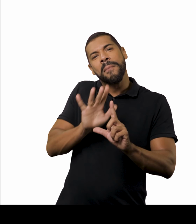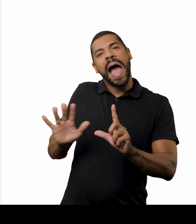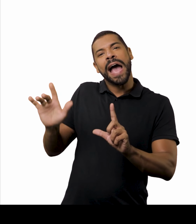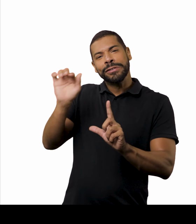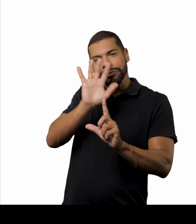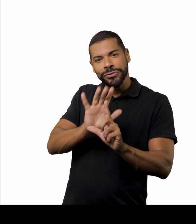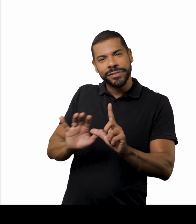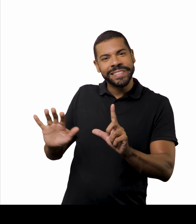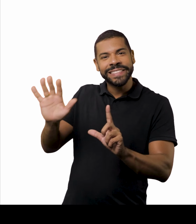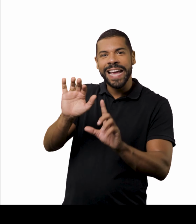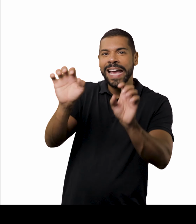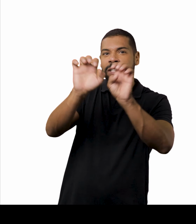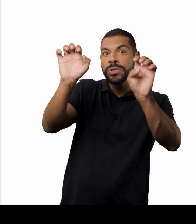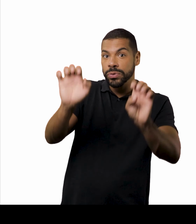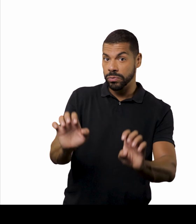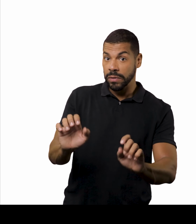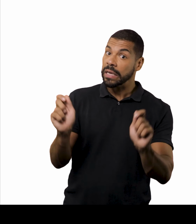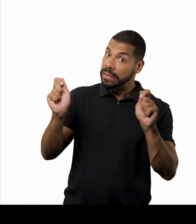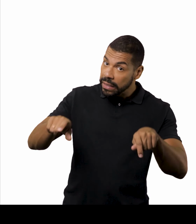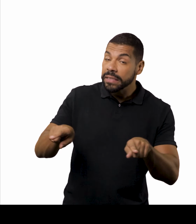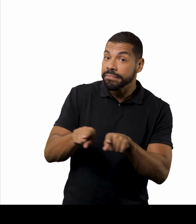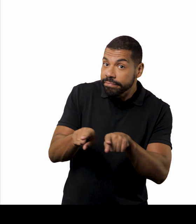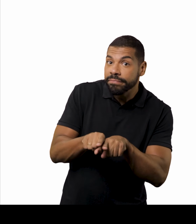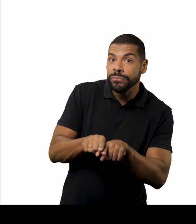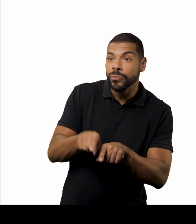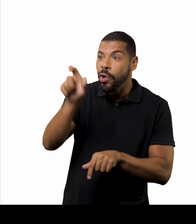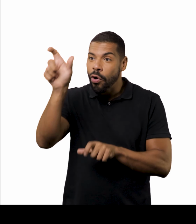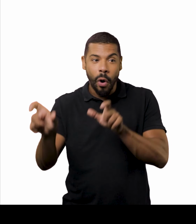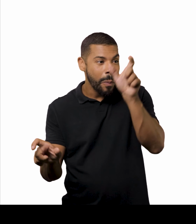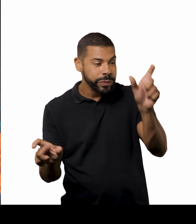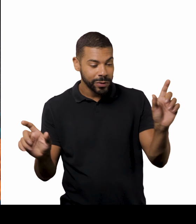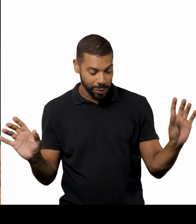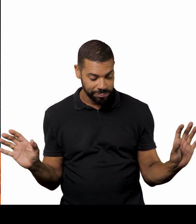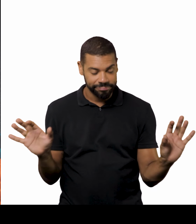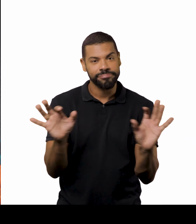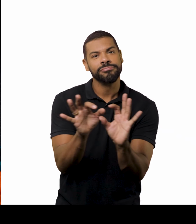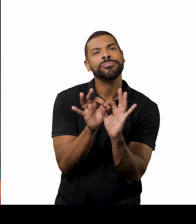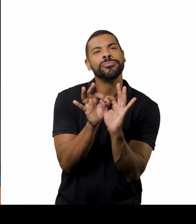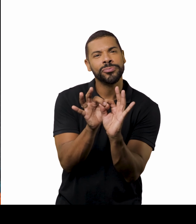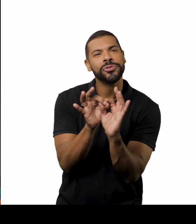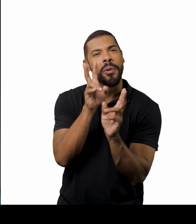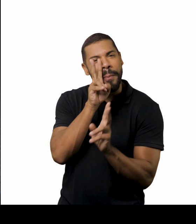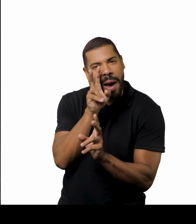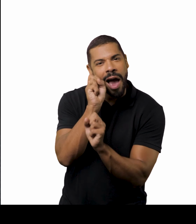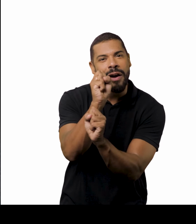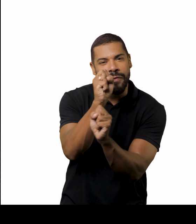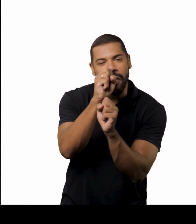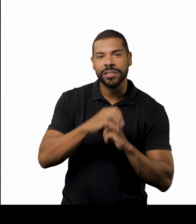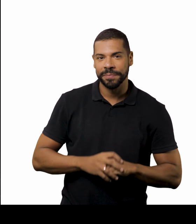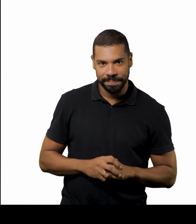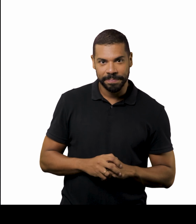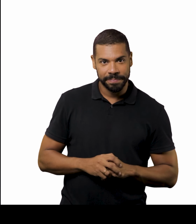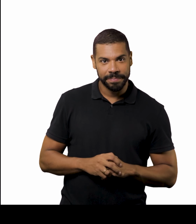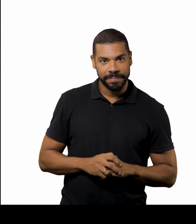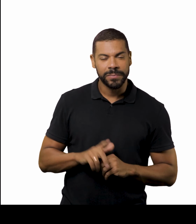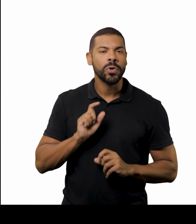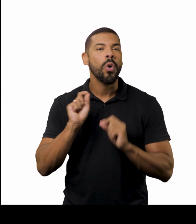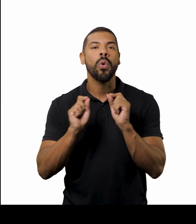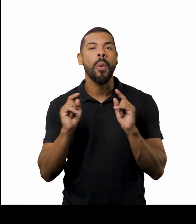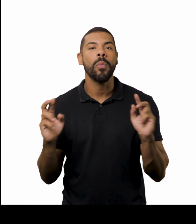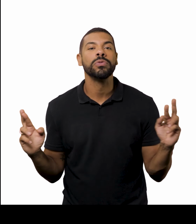imagem de que essa estrutura que protege existe porque ela é feita de corpos juntos. E isso faz ela ser mais forte. Pra mim, assim, ela tem a ver